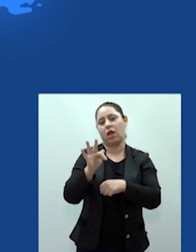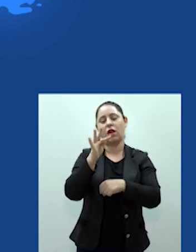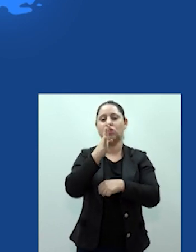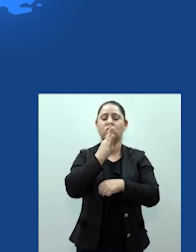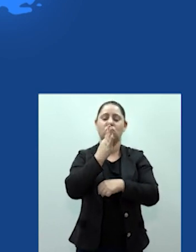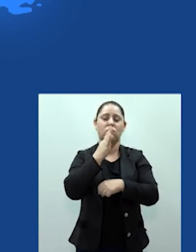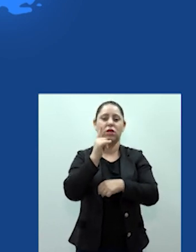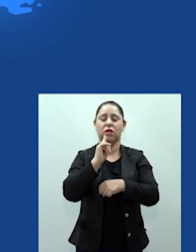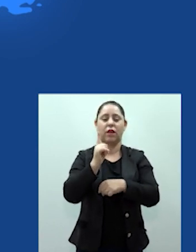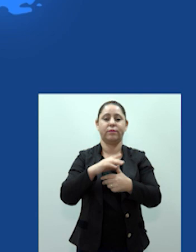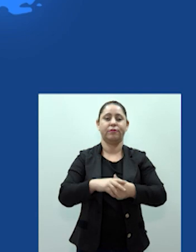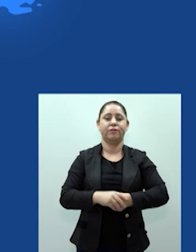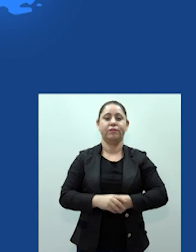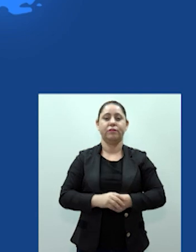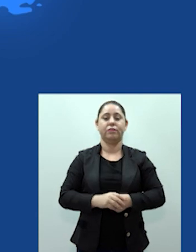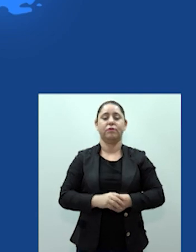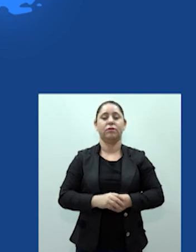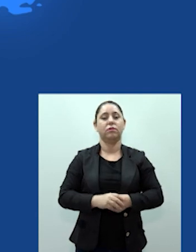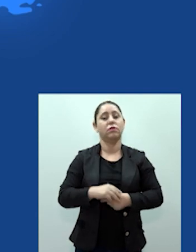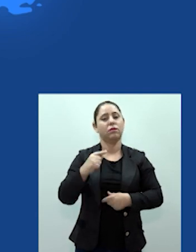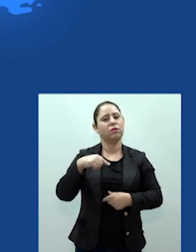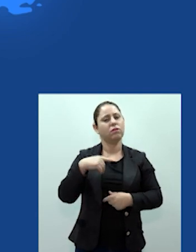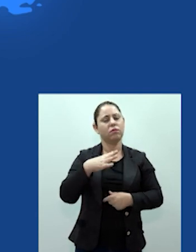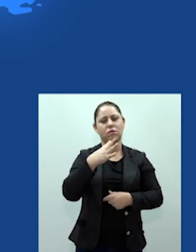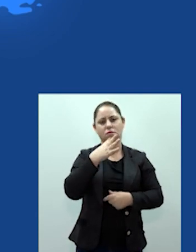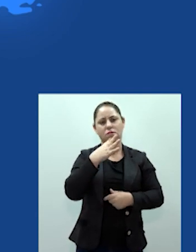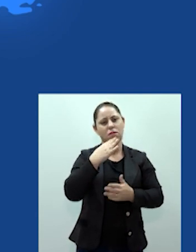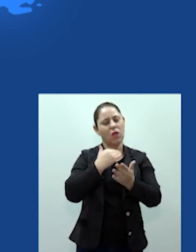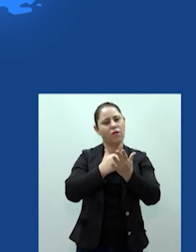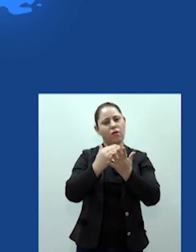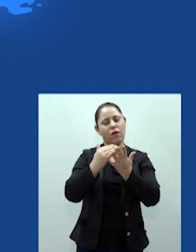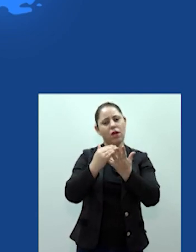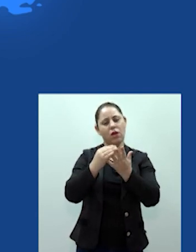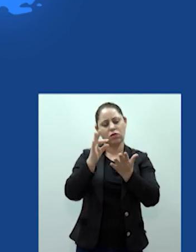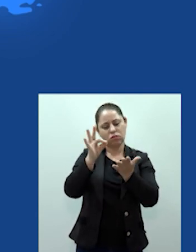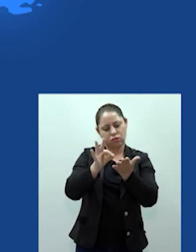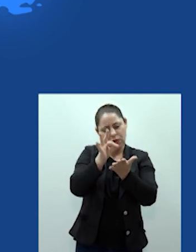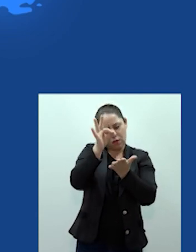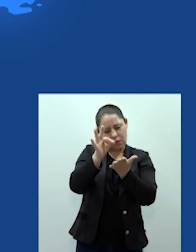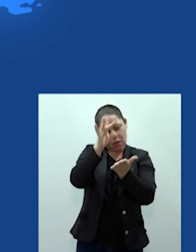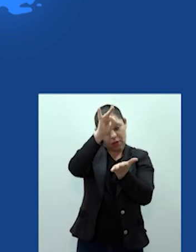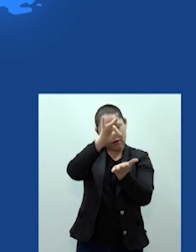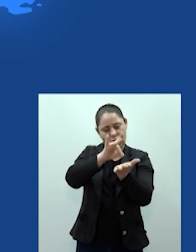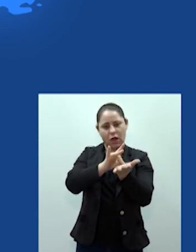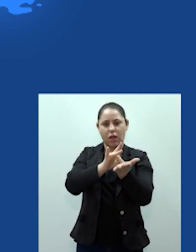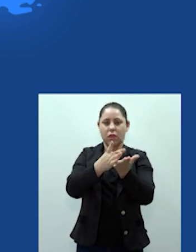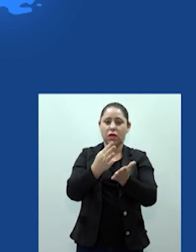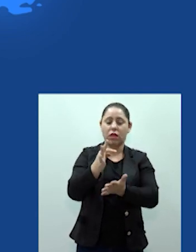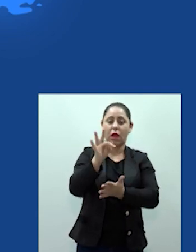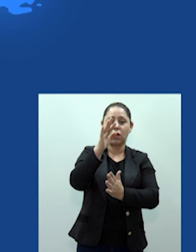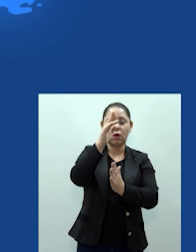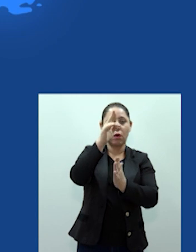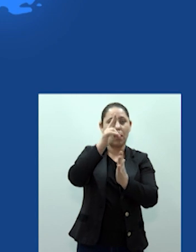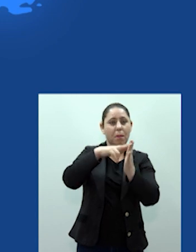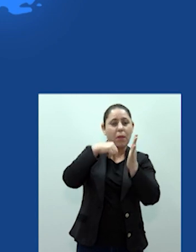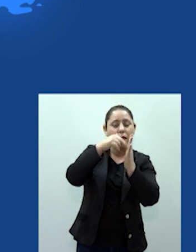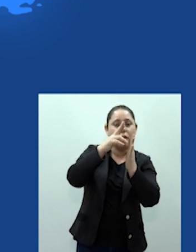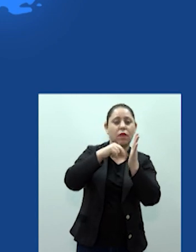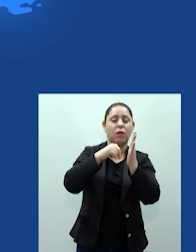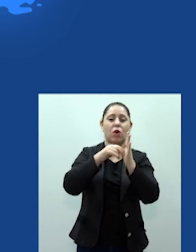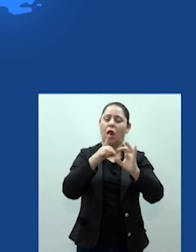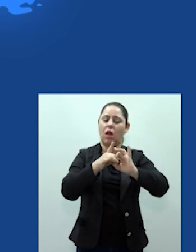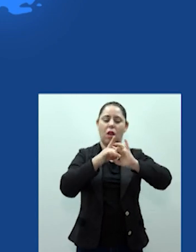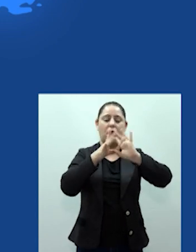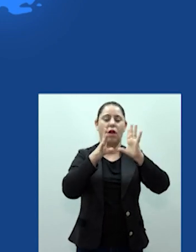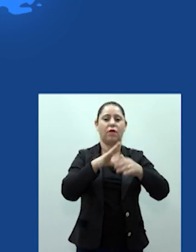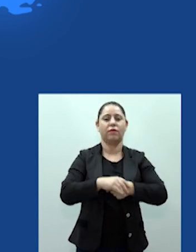assim, não conheço tanto os pontos de bordado e tudo mais. E aí eu comecei a ver o movimento de um bordado mais realista, que é da técnica de pintura de